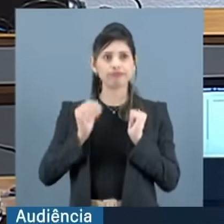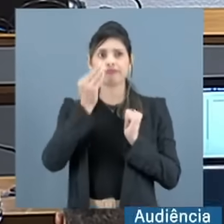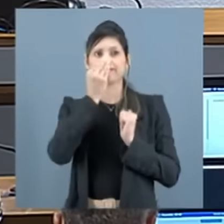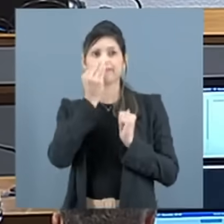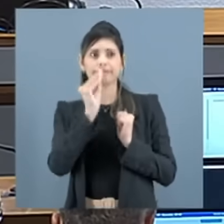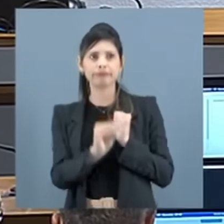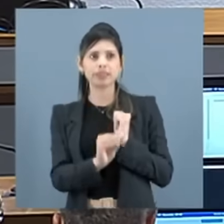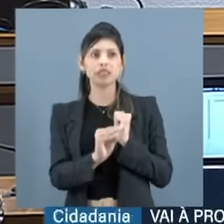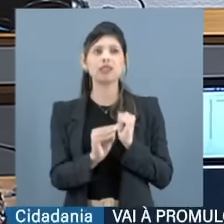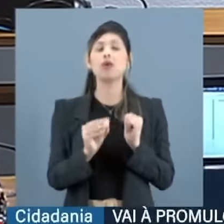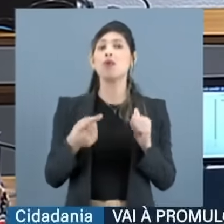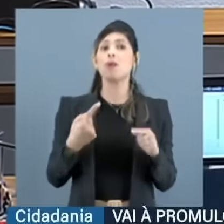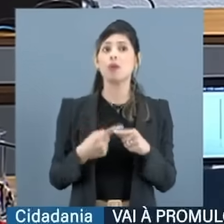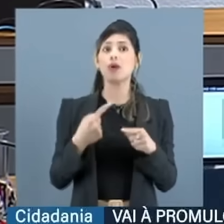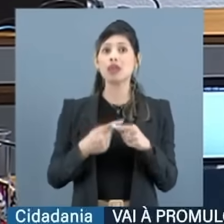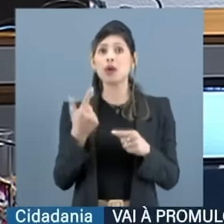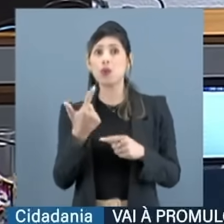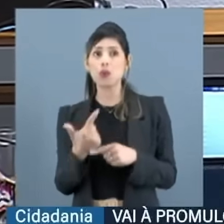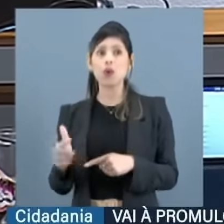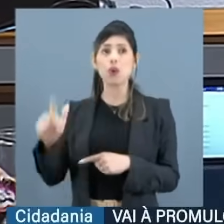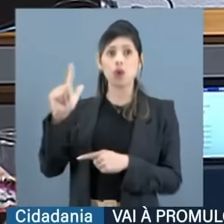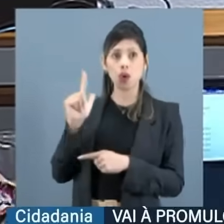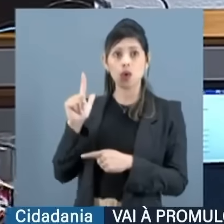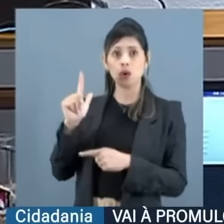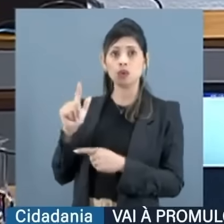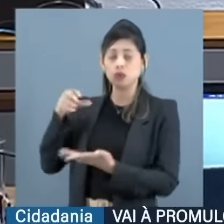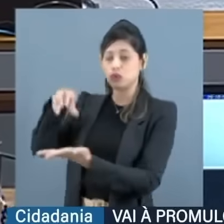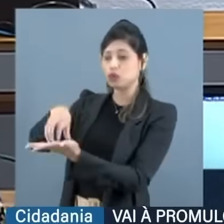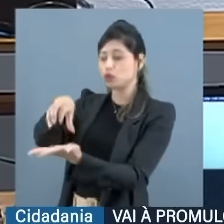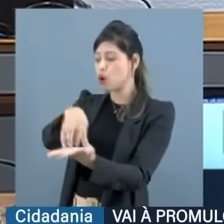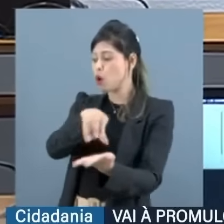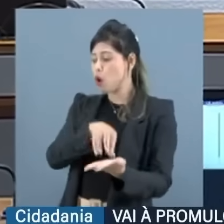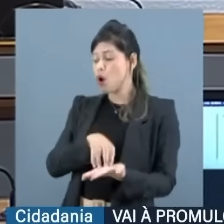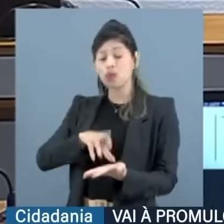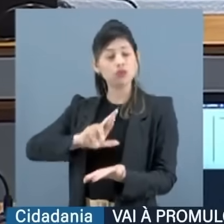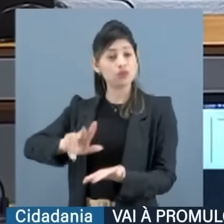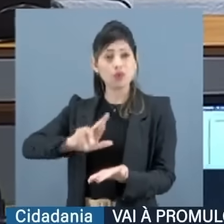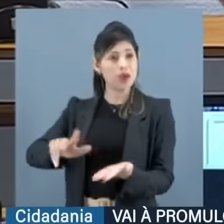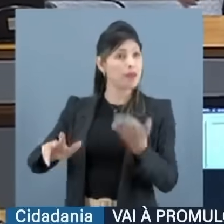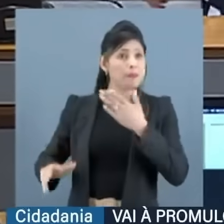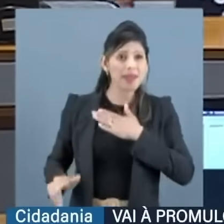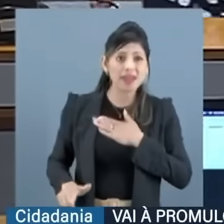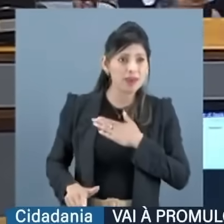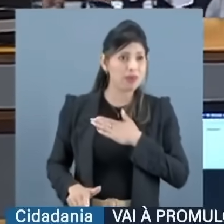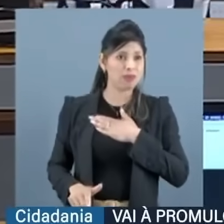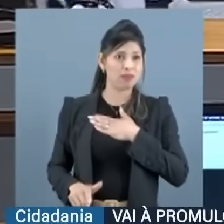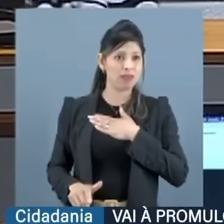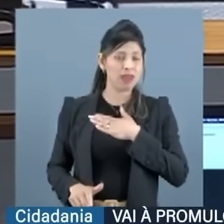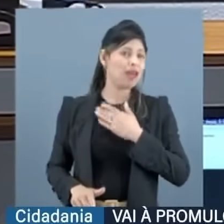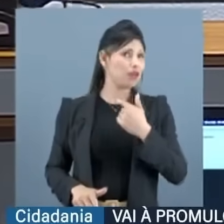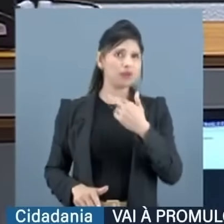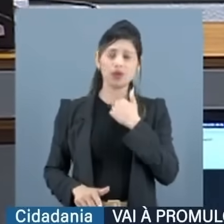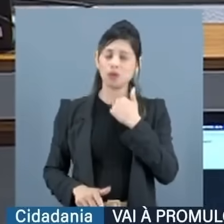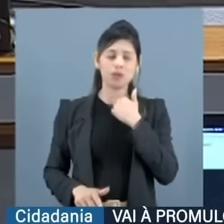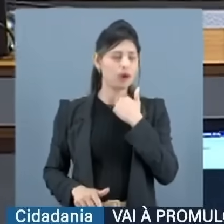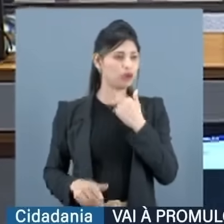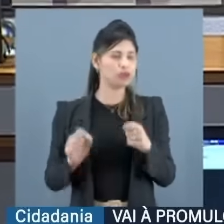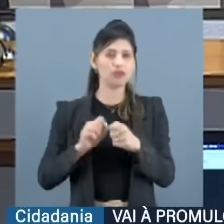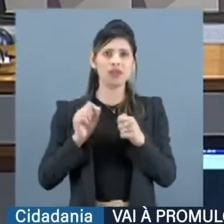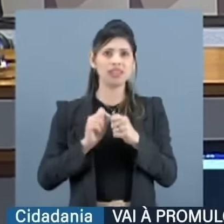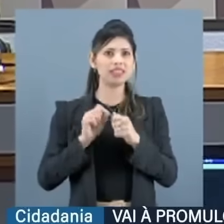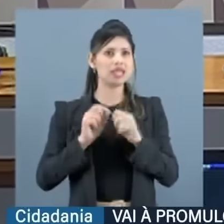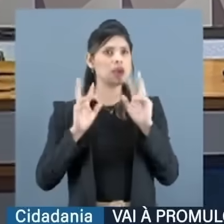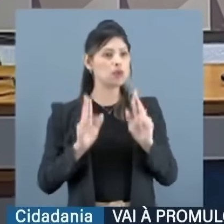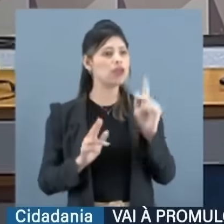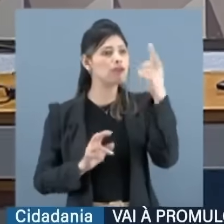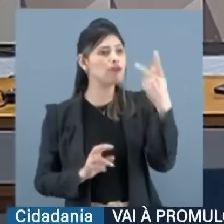omissões de outros poderes e não meus, porque eu não tenho o direito de fazer o que Vossa Excelência deseja. Nas minhas redes sociais, todo dia aparece